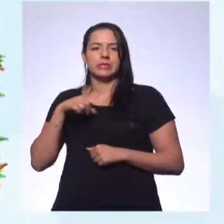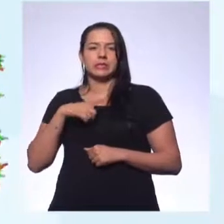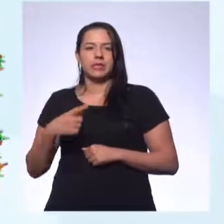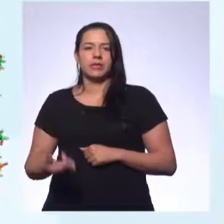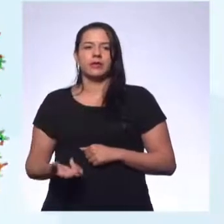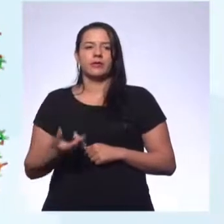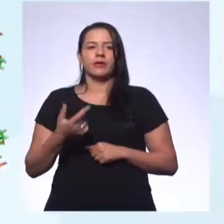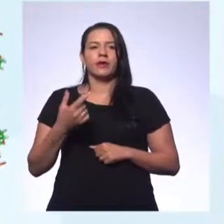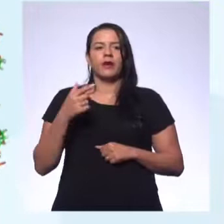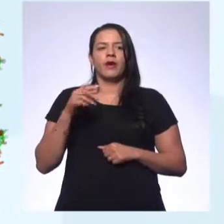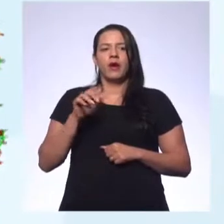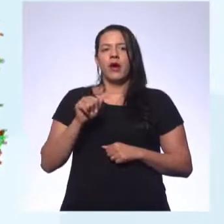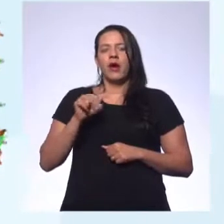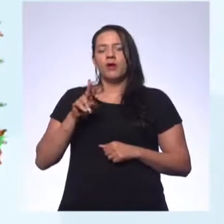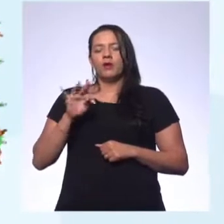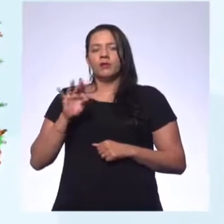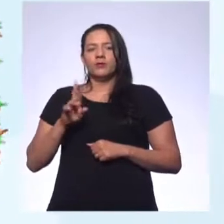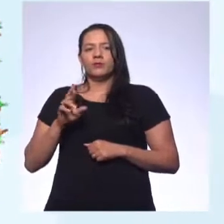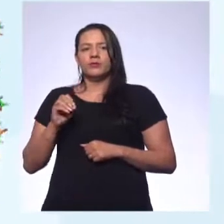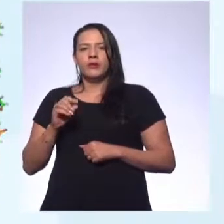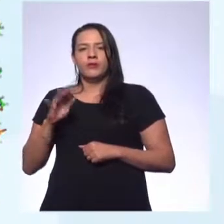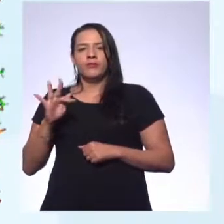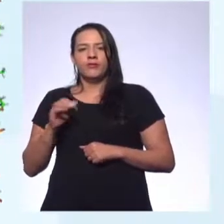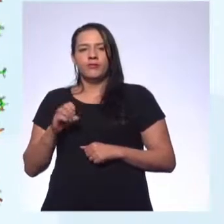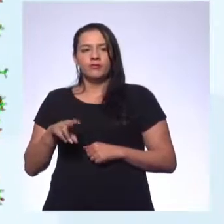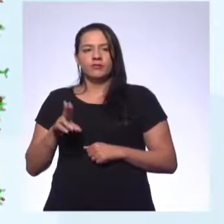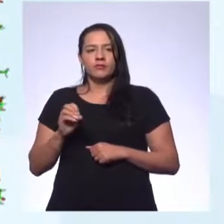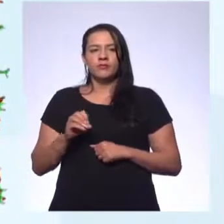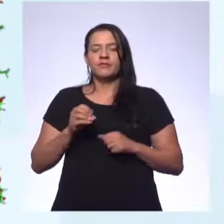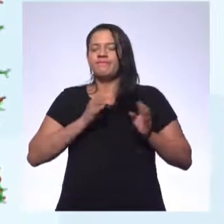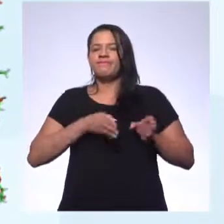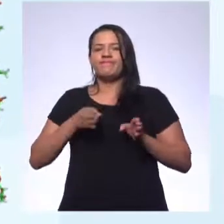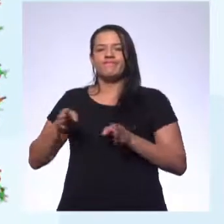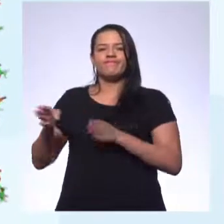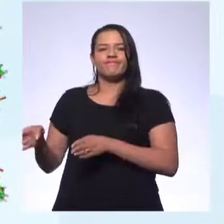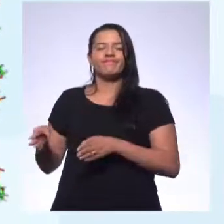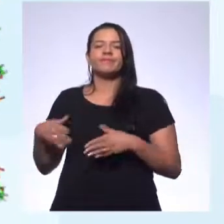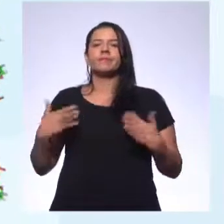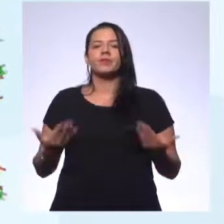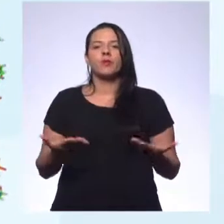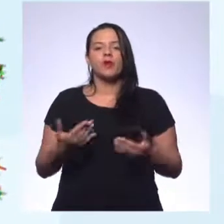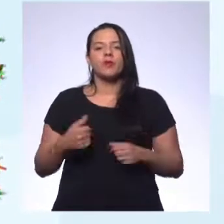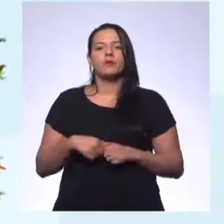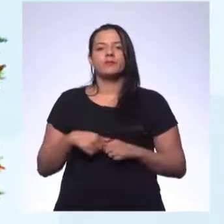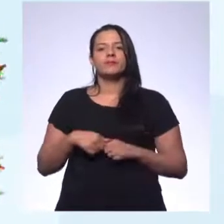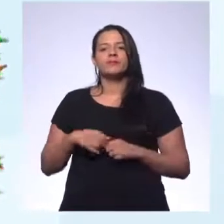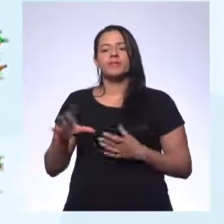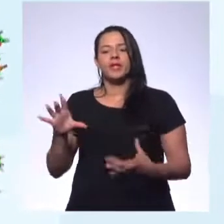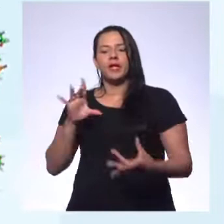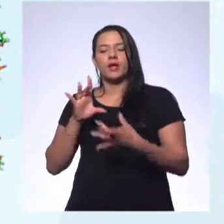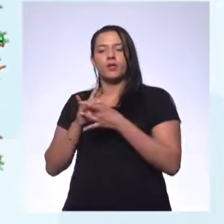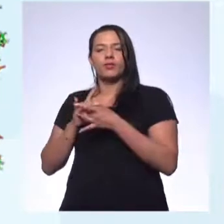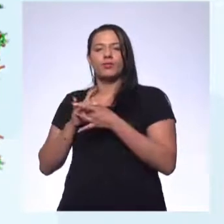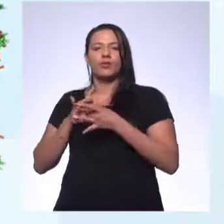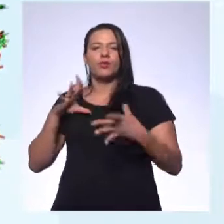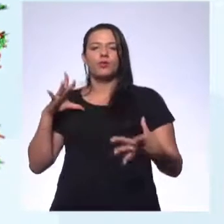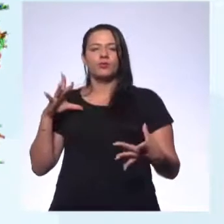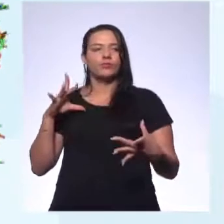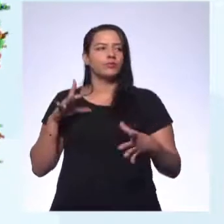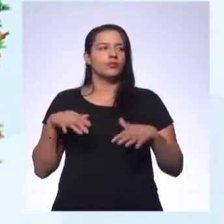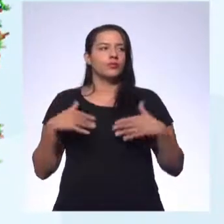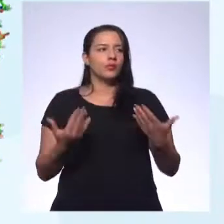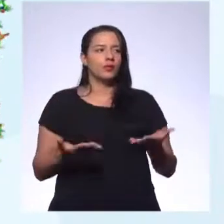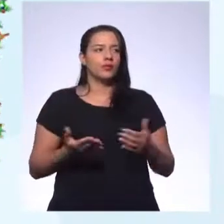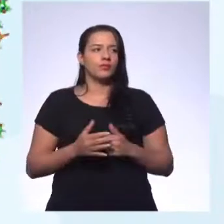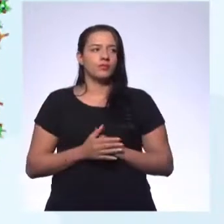ou heterótrofo. Né? A organização celular, então, são seres unicelulares ou pluricelulares? Né?